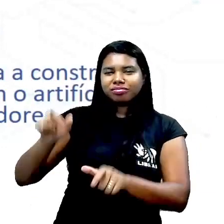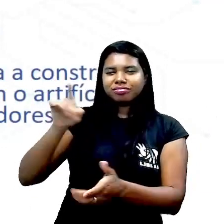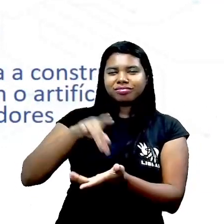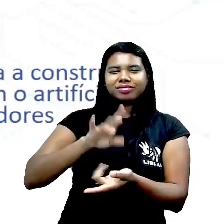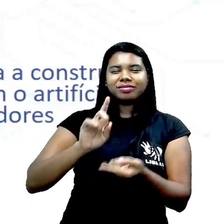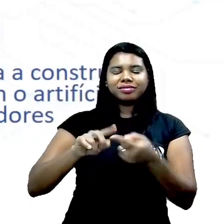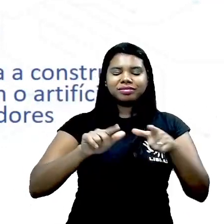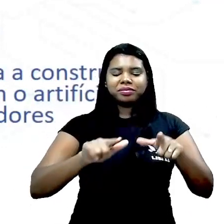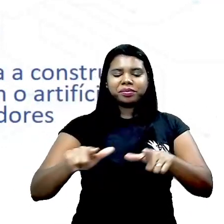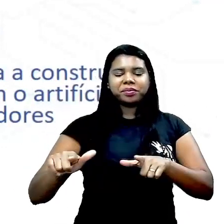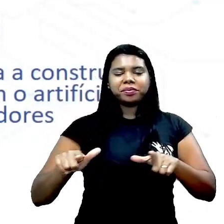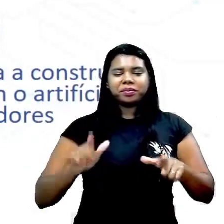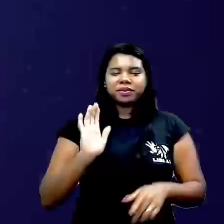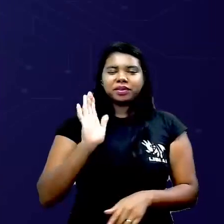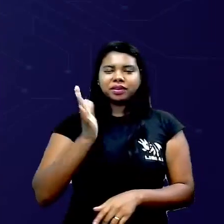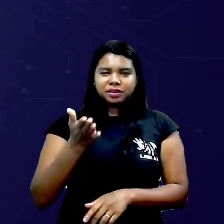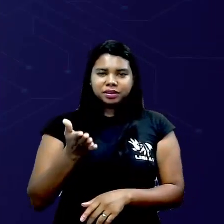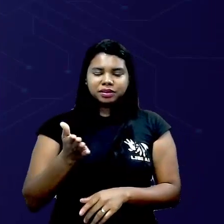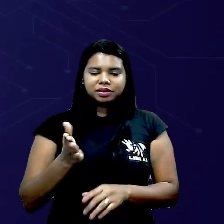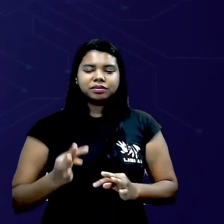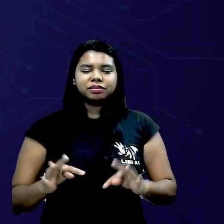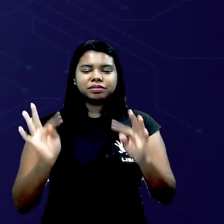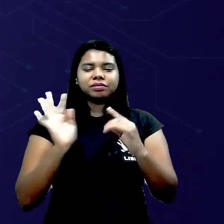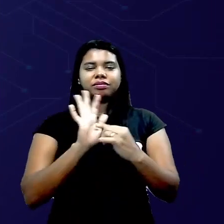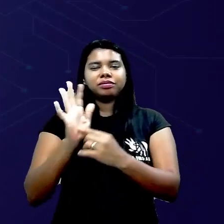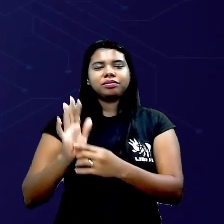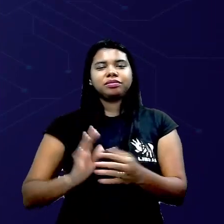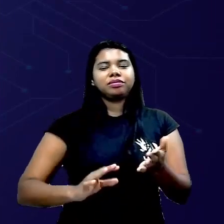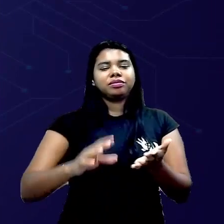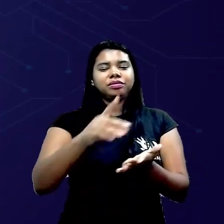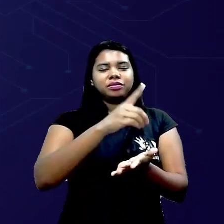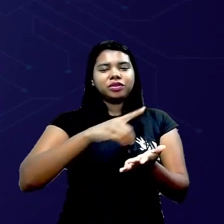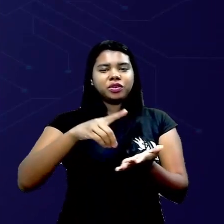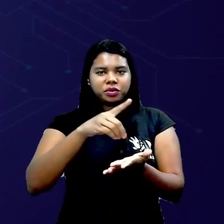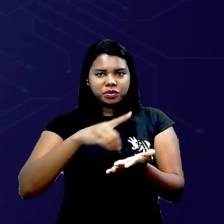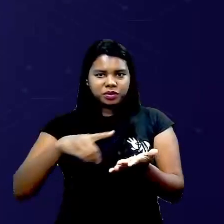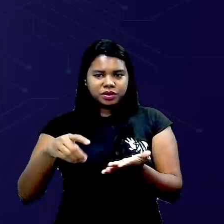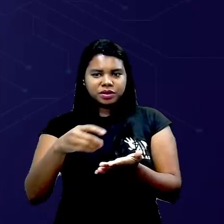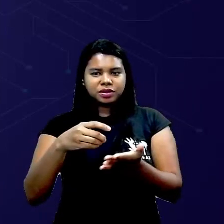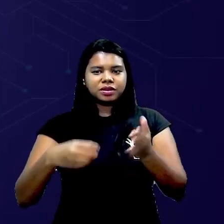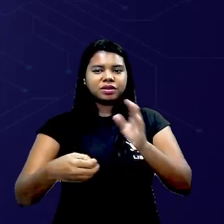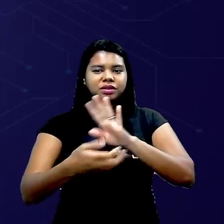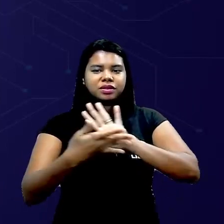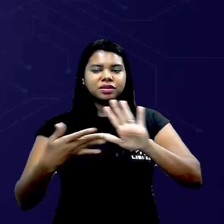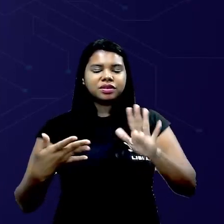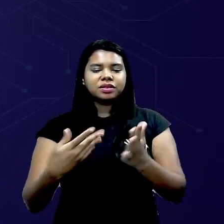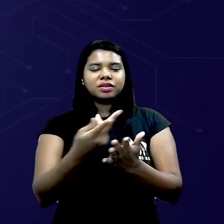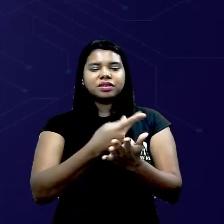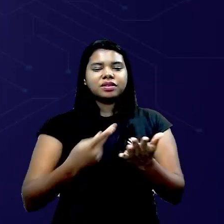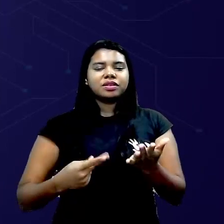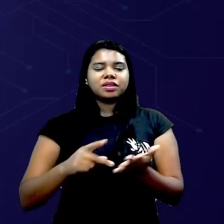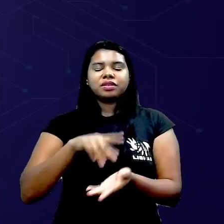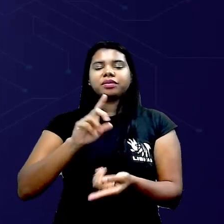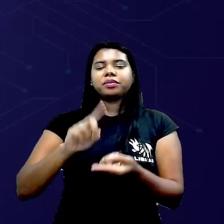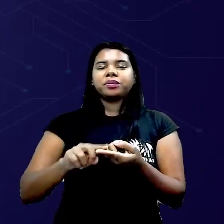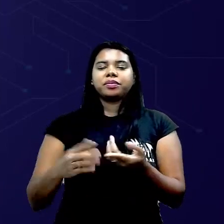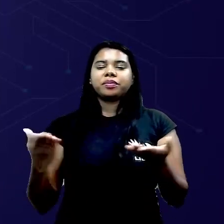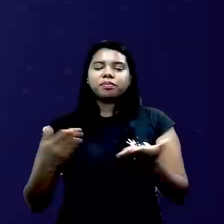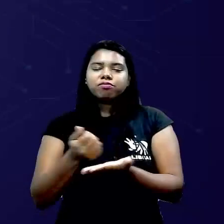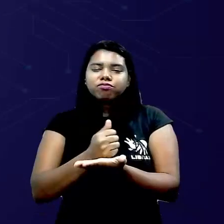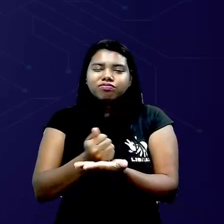e ambientes, já contando com a parte gráfica. Então, pode perceber que quando a gente entra em